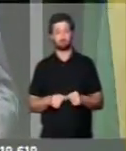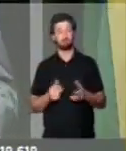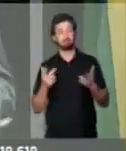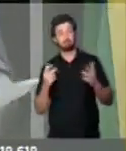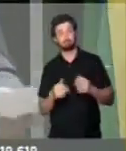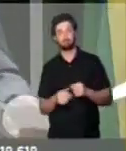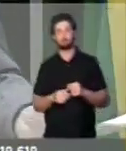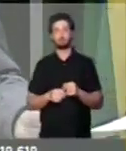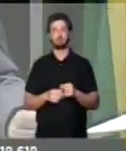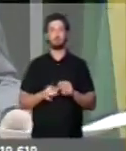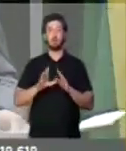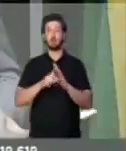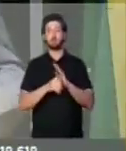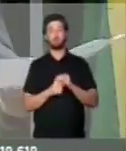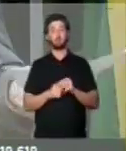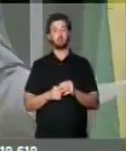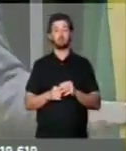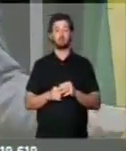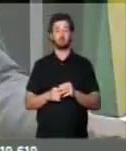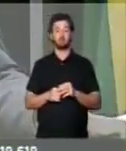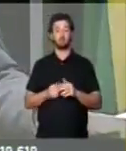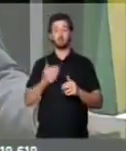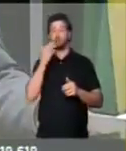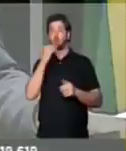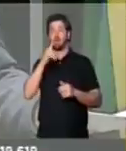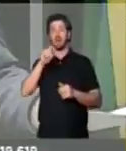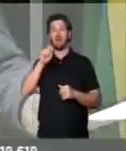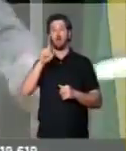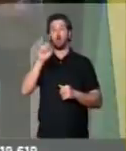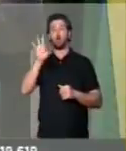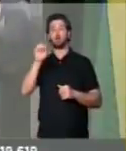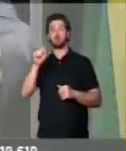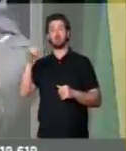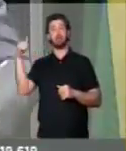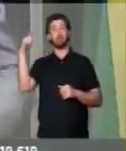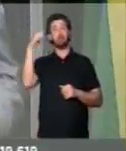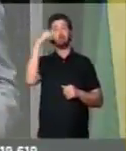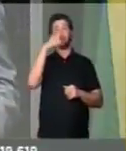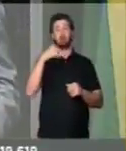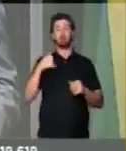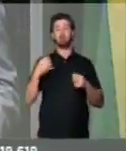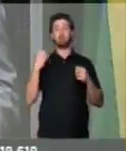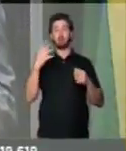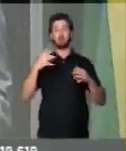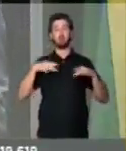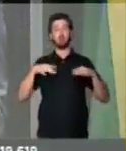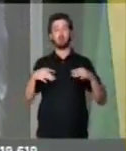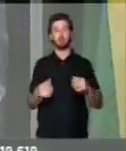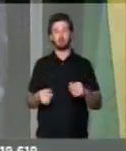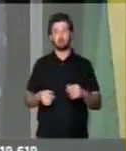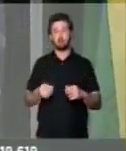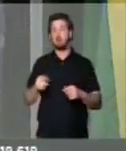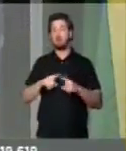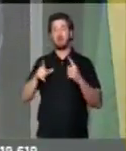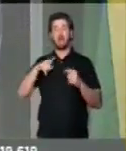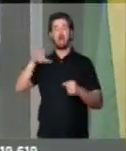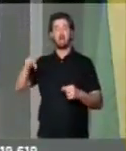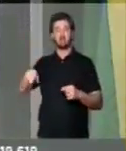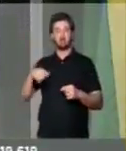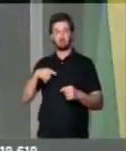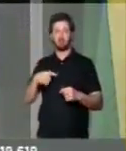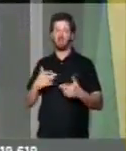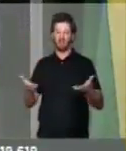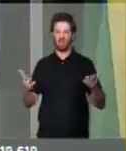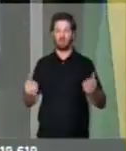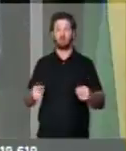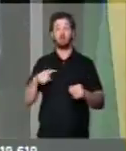aí eles roubaram tudo isso, comendo lagosta e andando de jatinho. E ainda por cima quer ter razão. Mas eu quero dizer